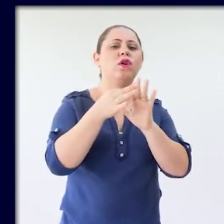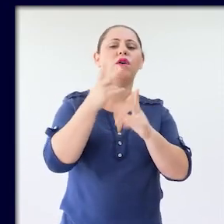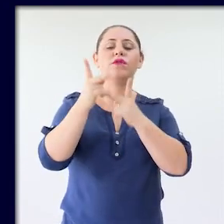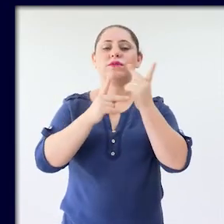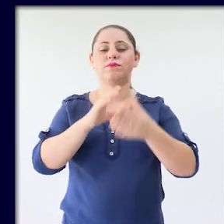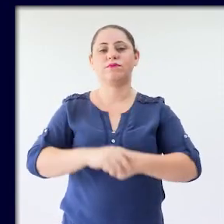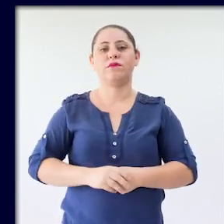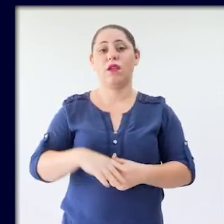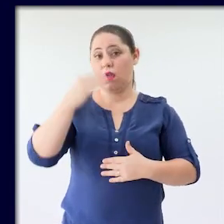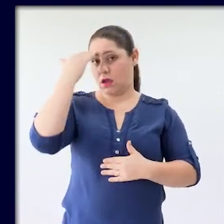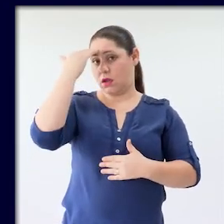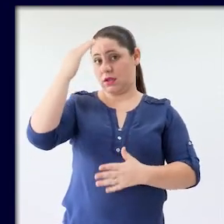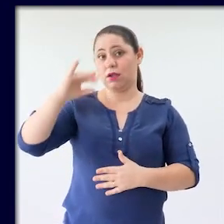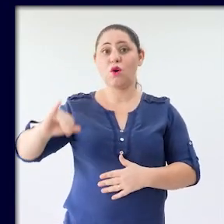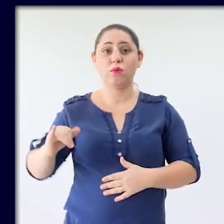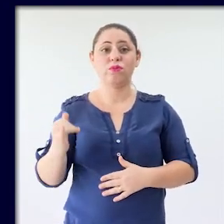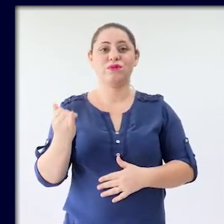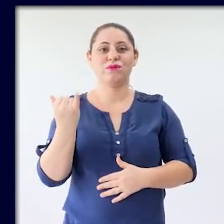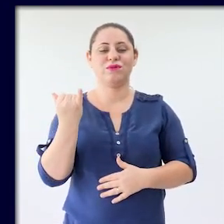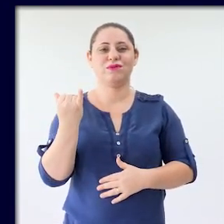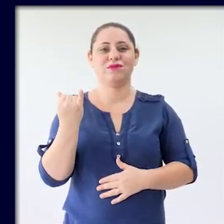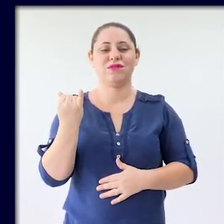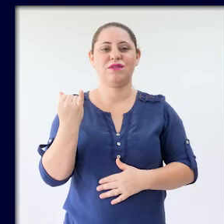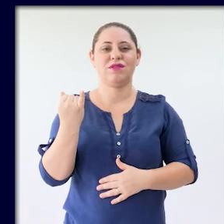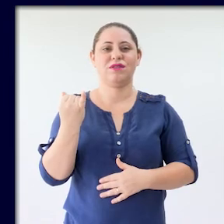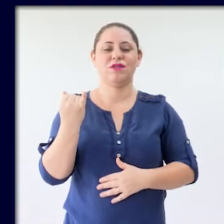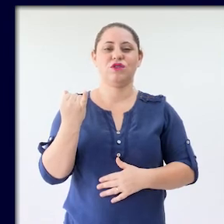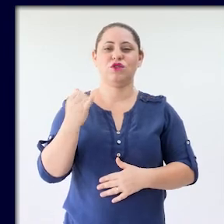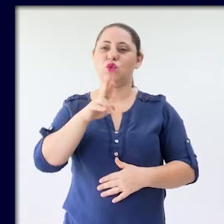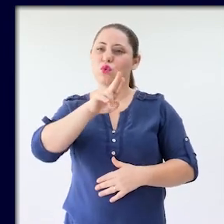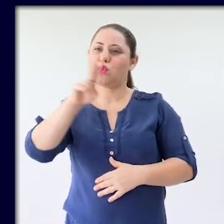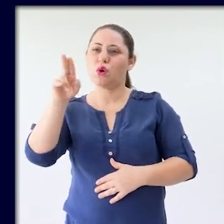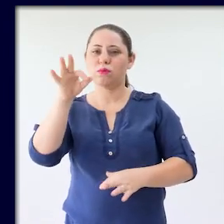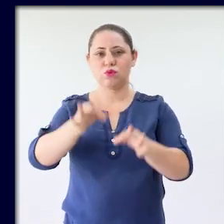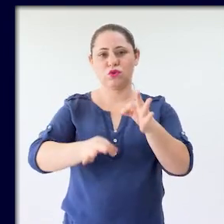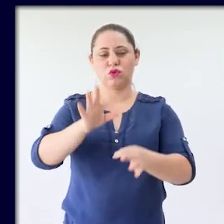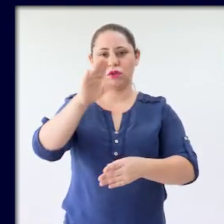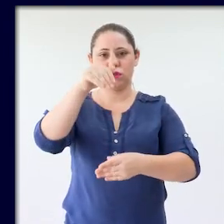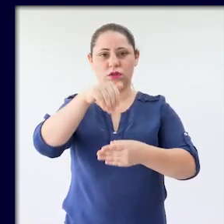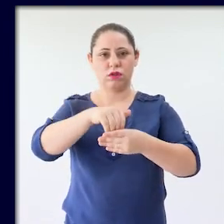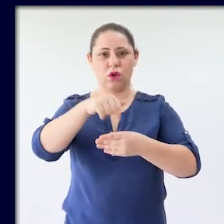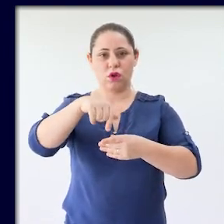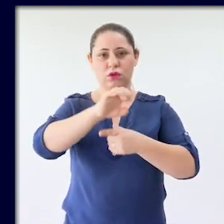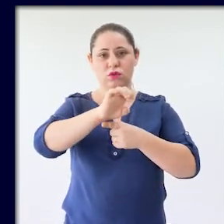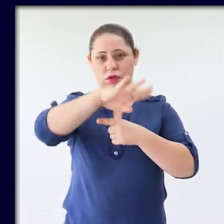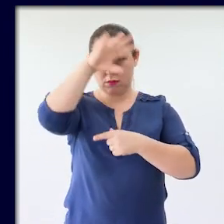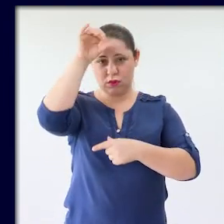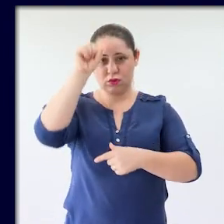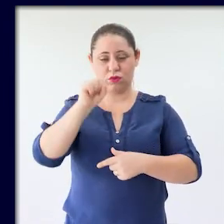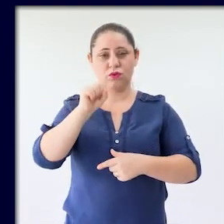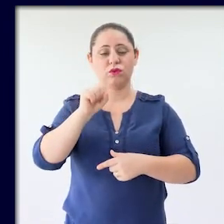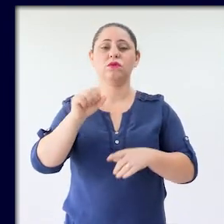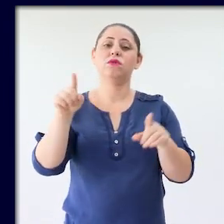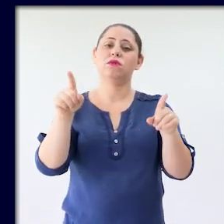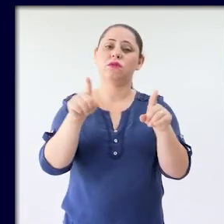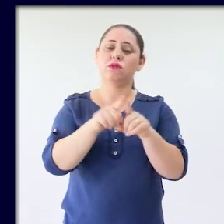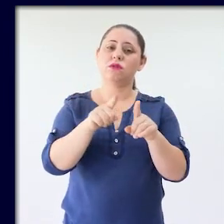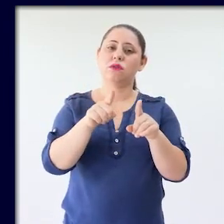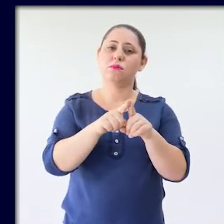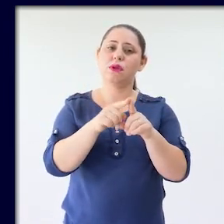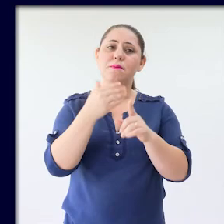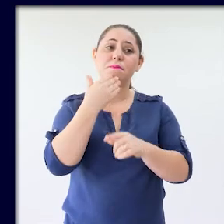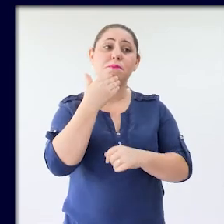fazer? Eu quero agradecer a oportunidade em nome dos juízes eleitorais do estado de Mato Grosso do